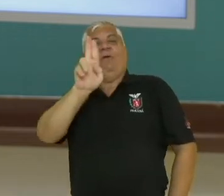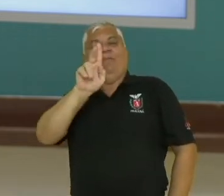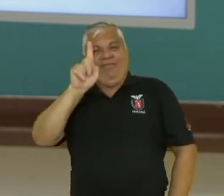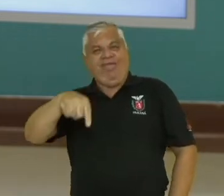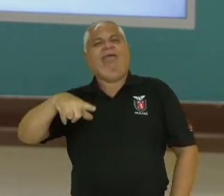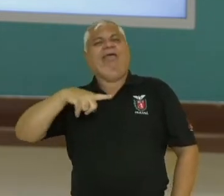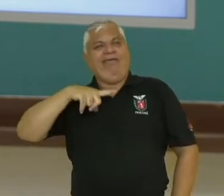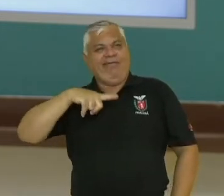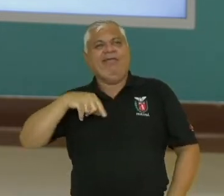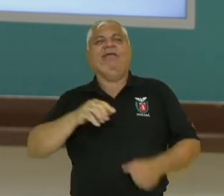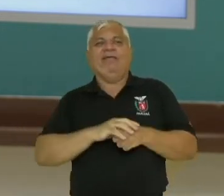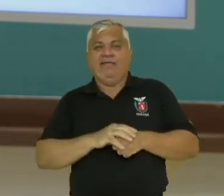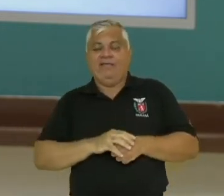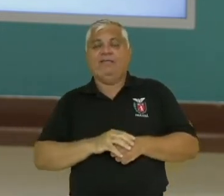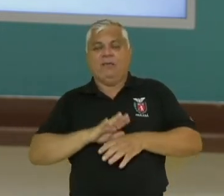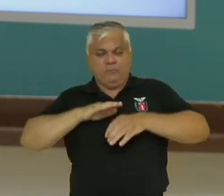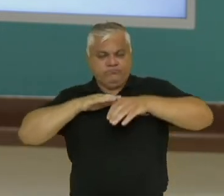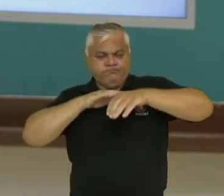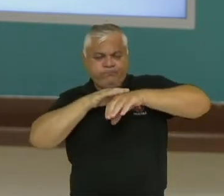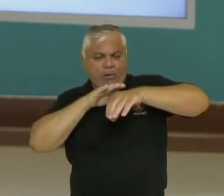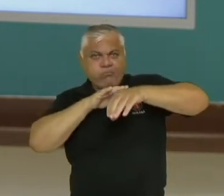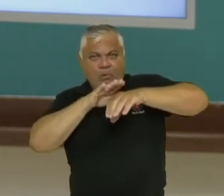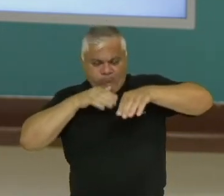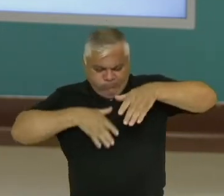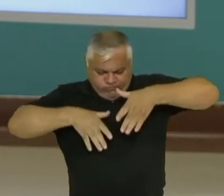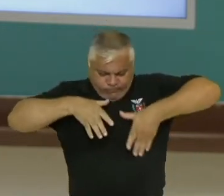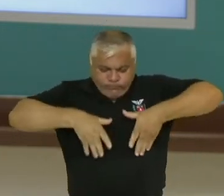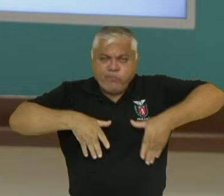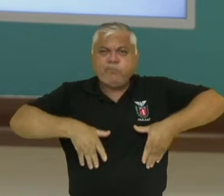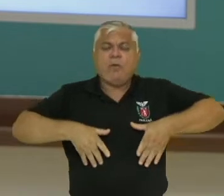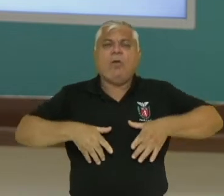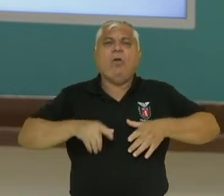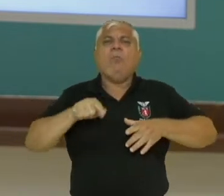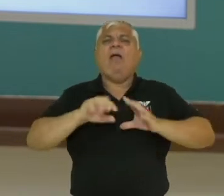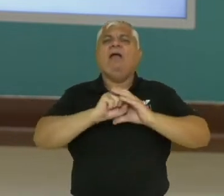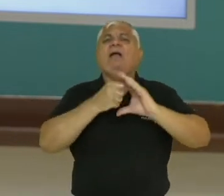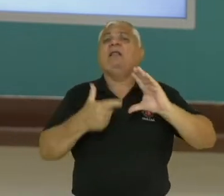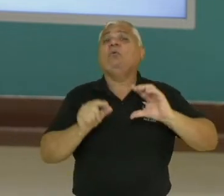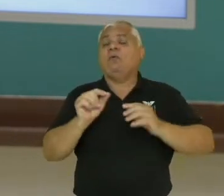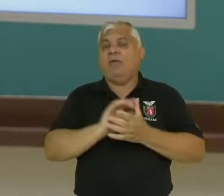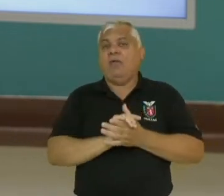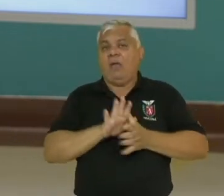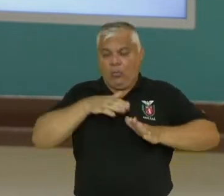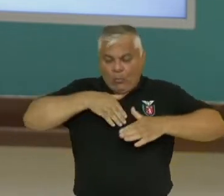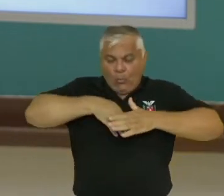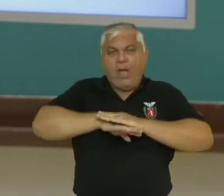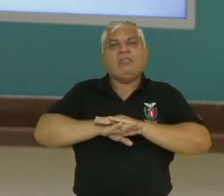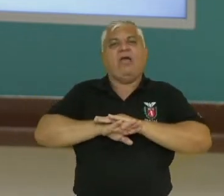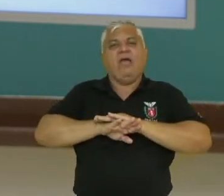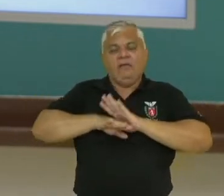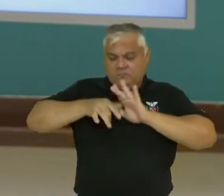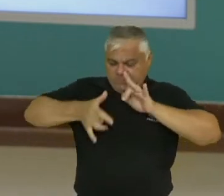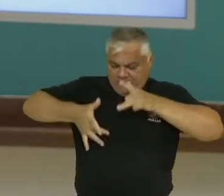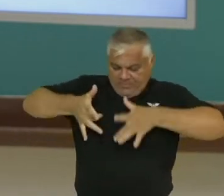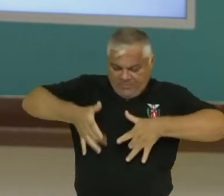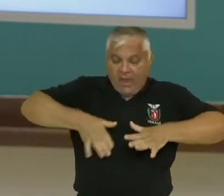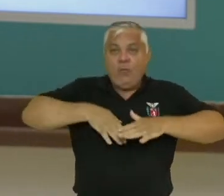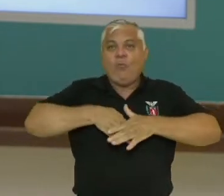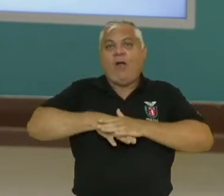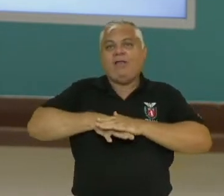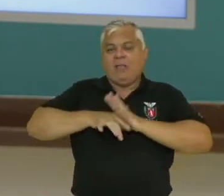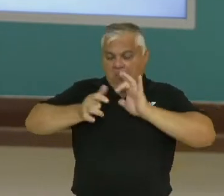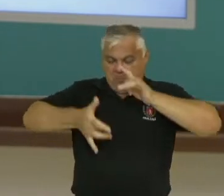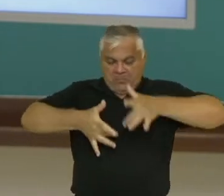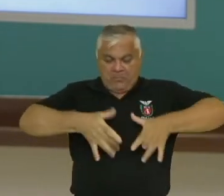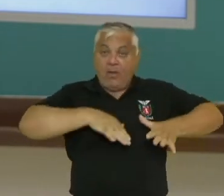temos essas células, os adipócitos. Qual que é a característica do adipócito? Guardar substâncias.